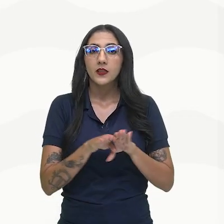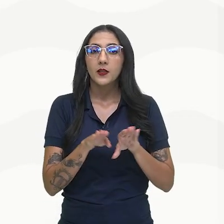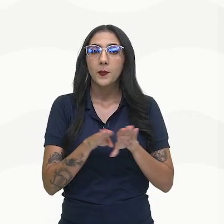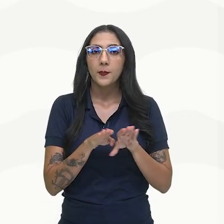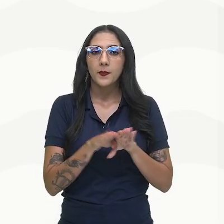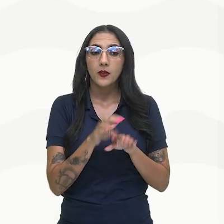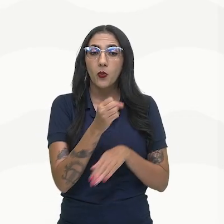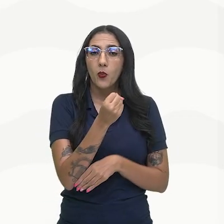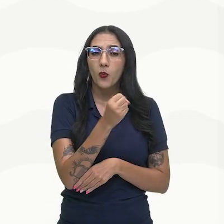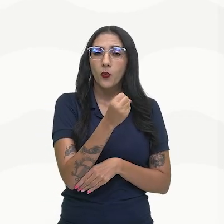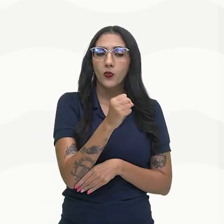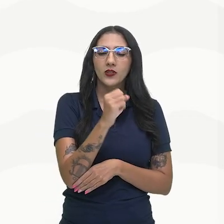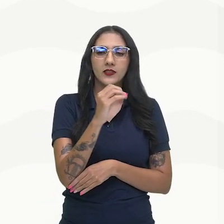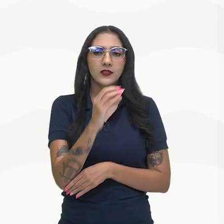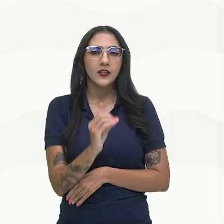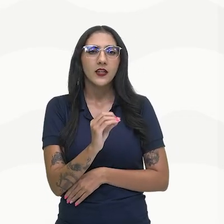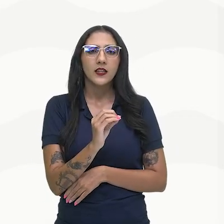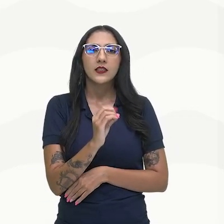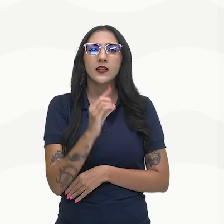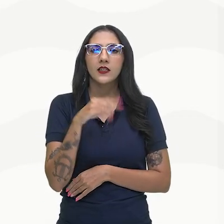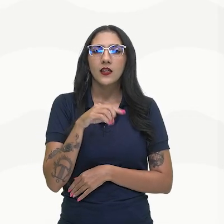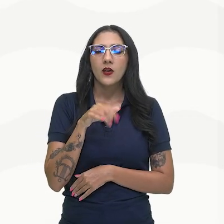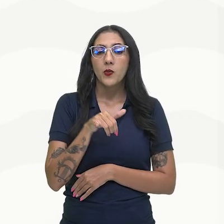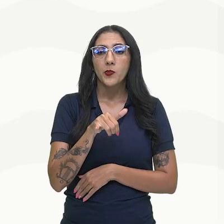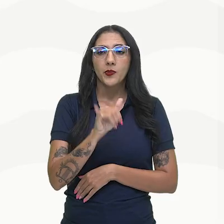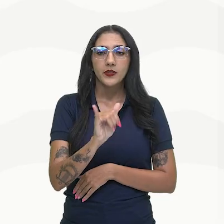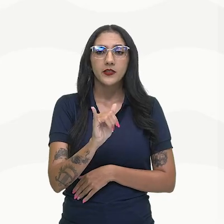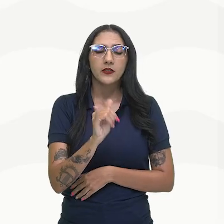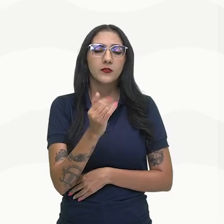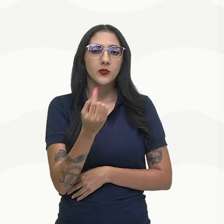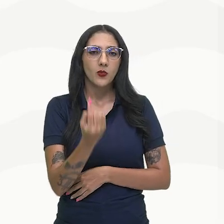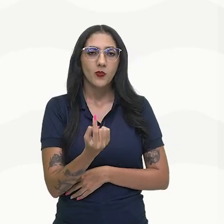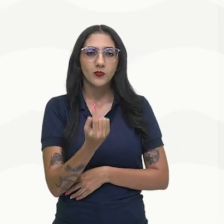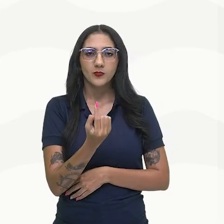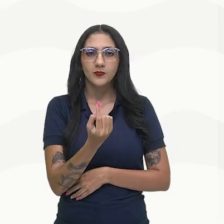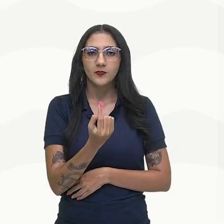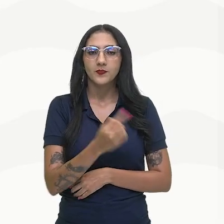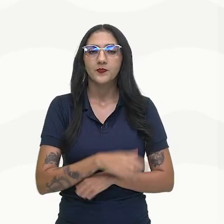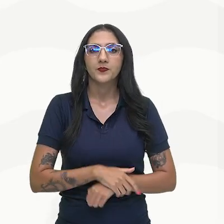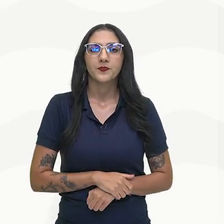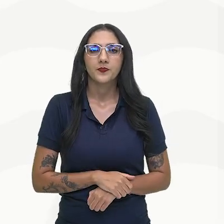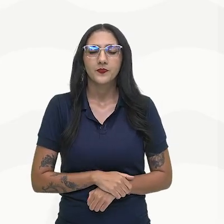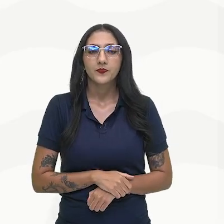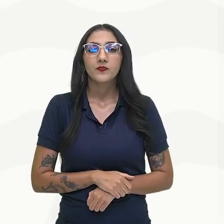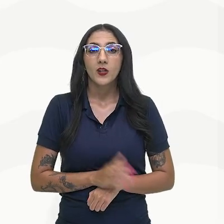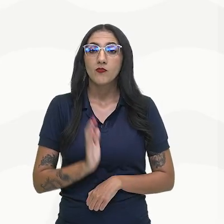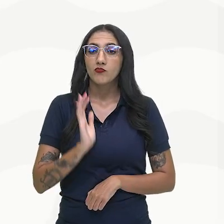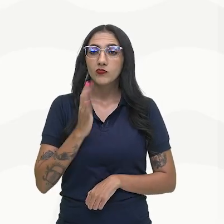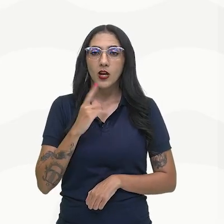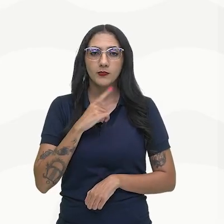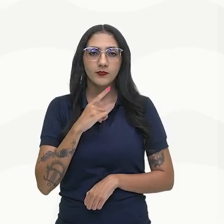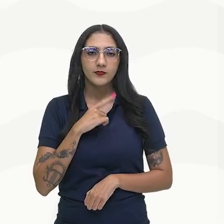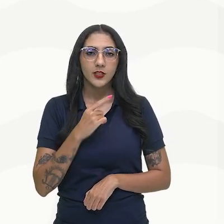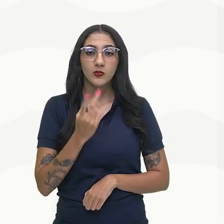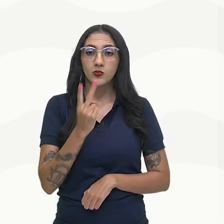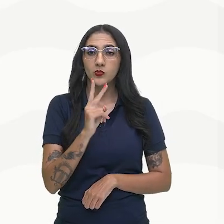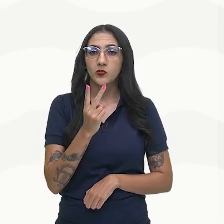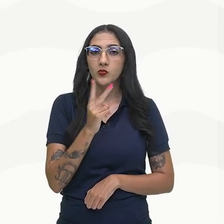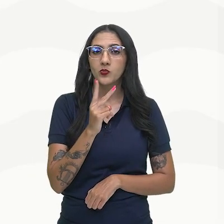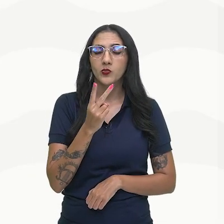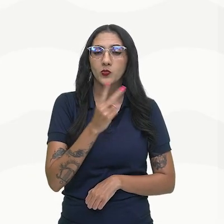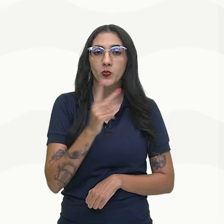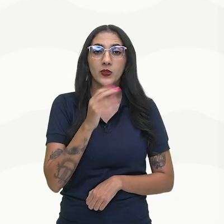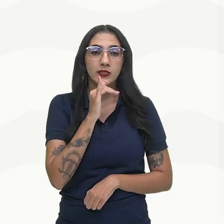de 80 famílias vai ser o nosso Y1. Então, nós já temos aqui as duas